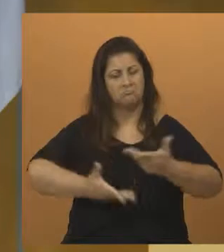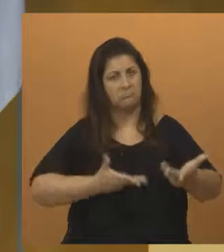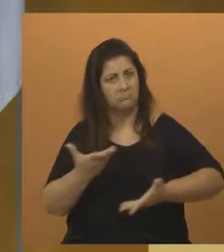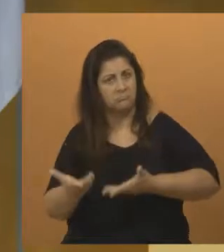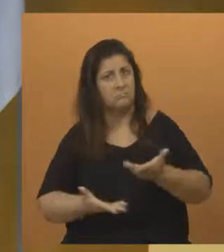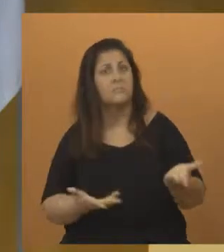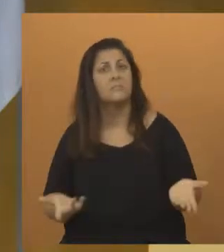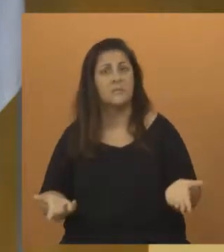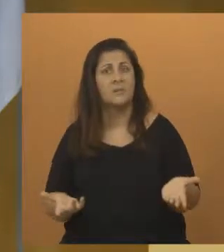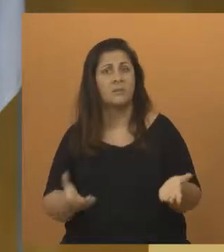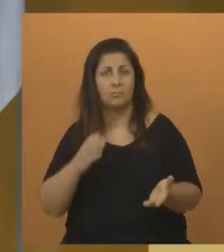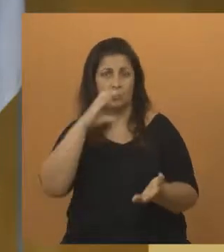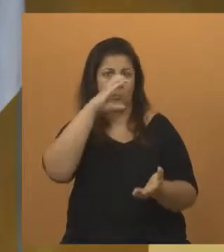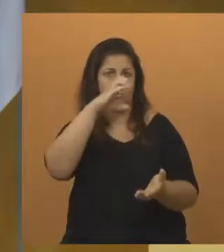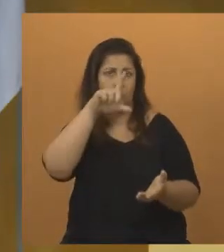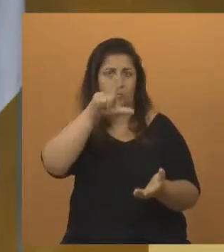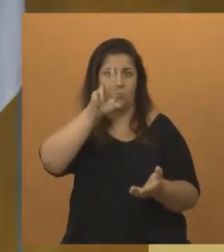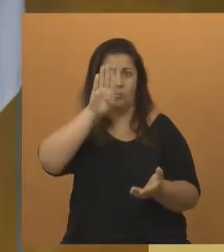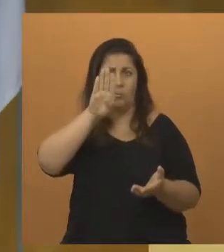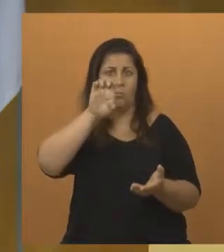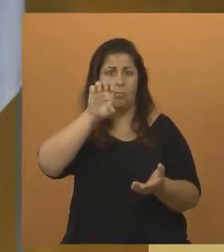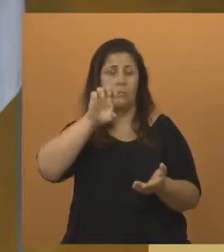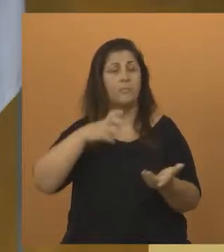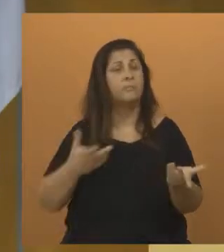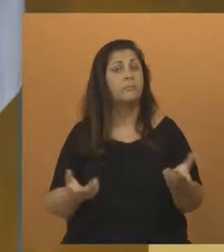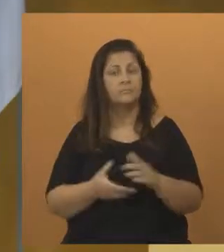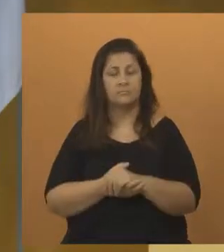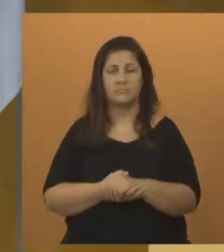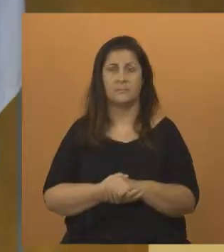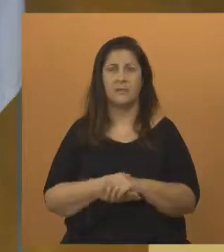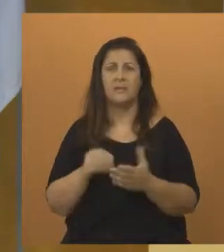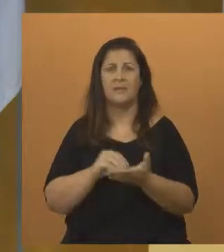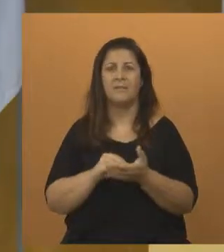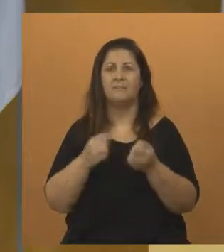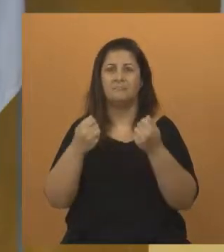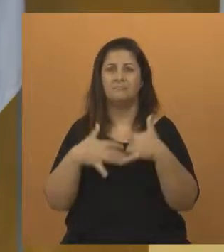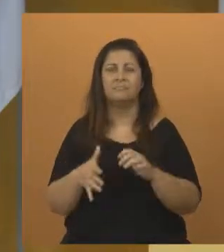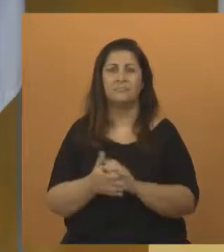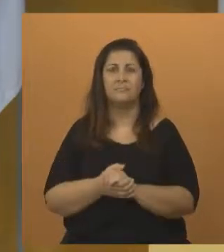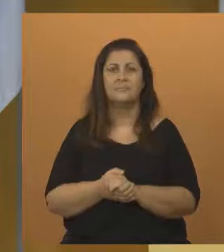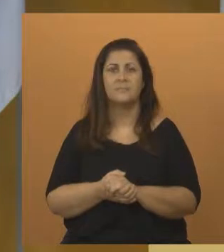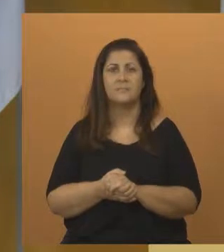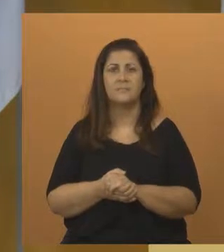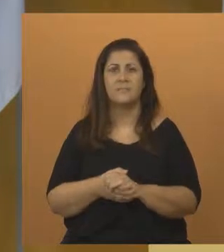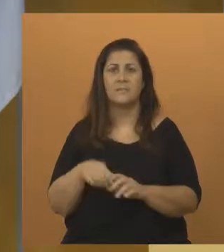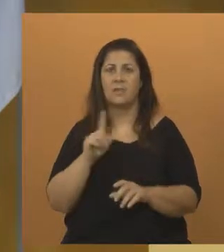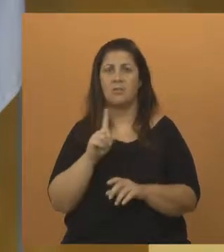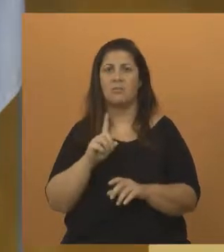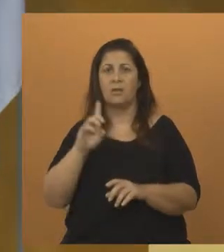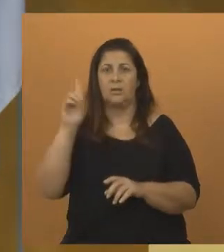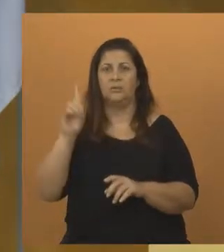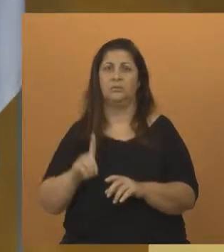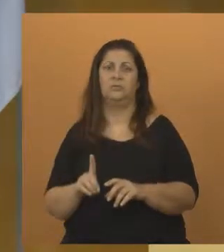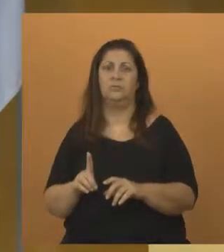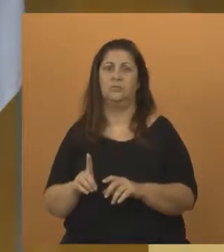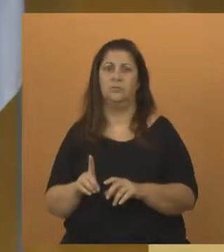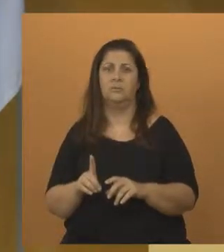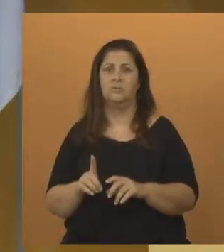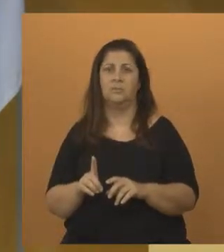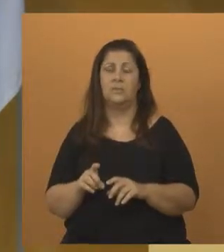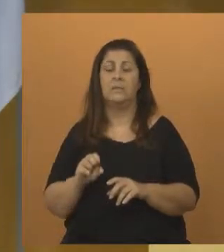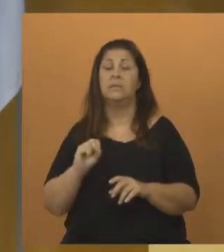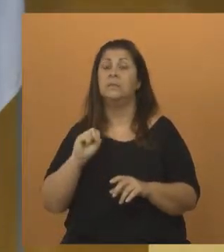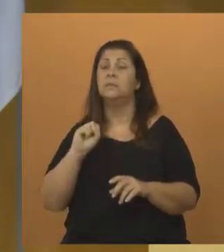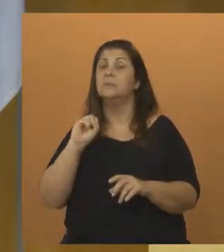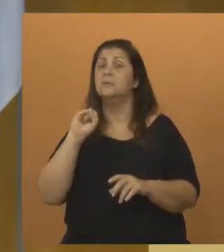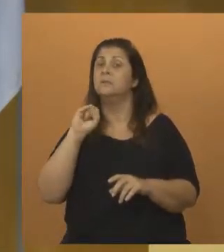prestados por esses clubes, e quero aqui que faltou falar que isso não é direito adquirido. A qualquer momento